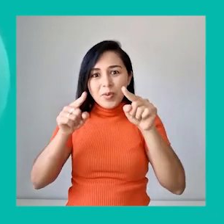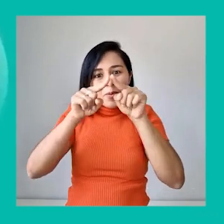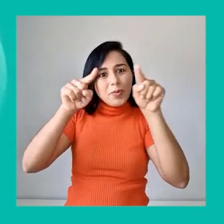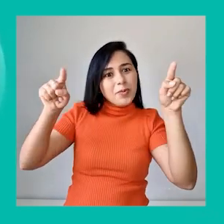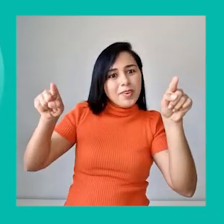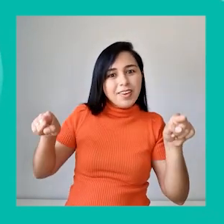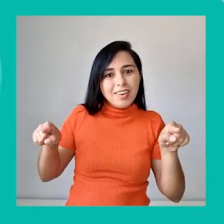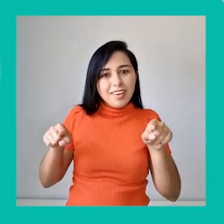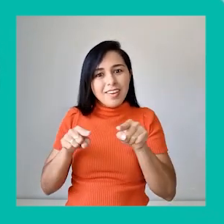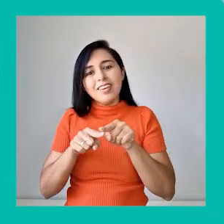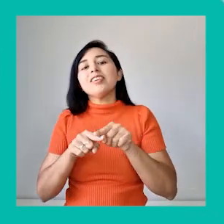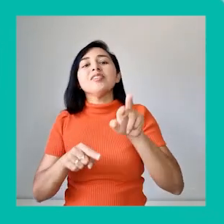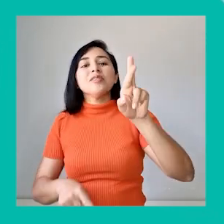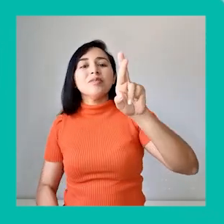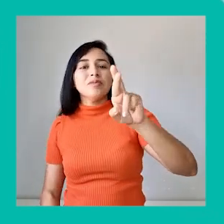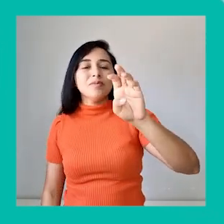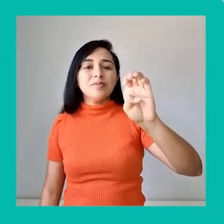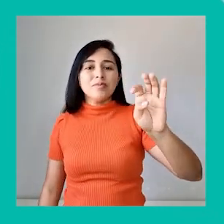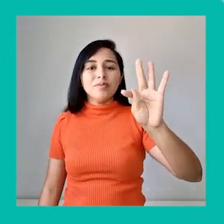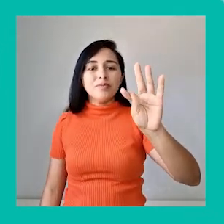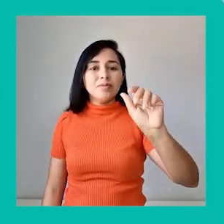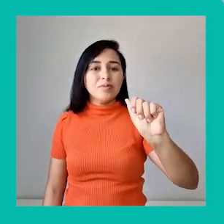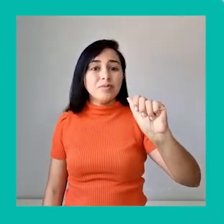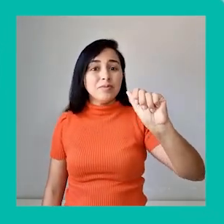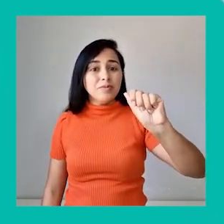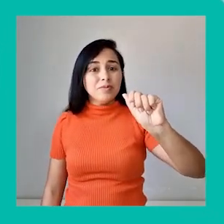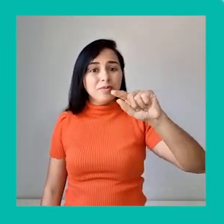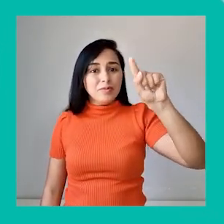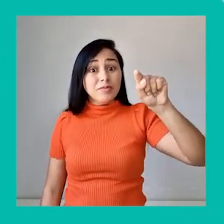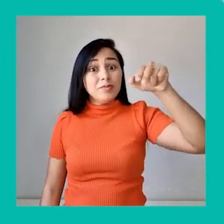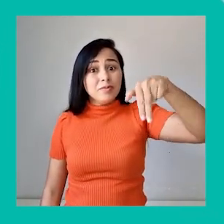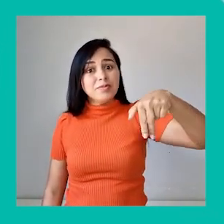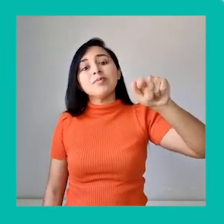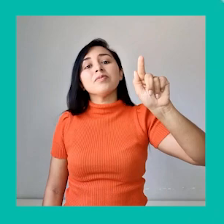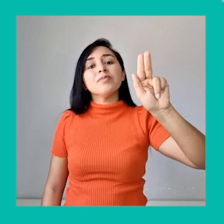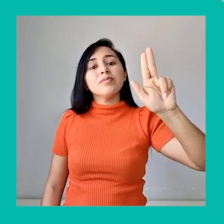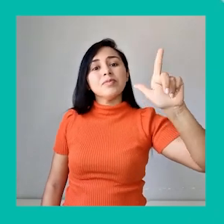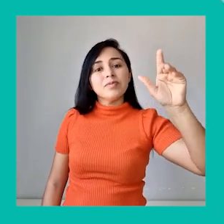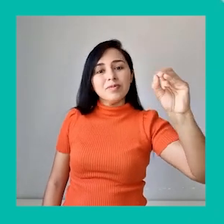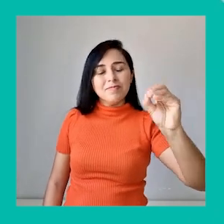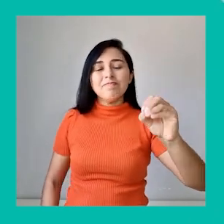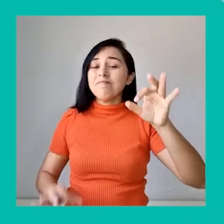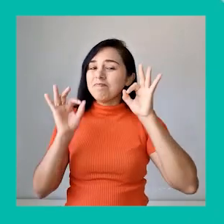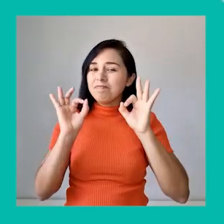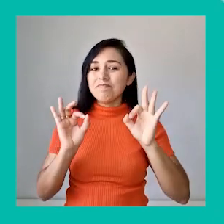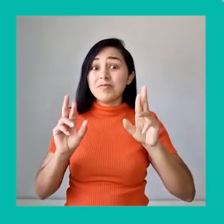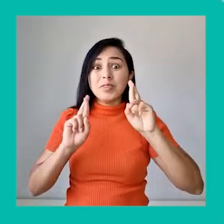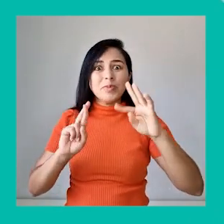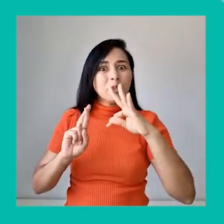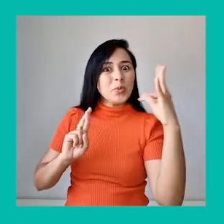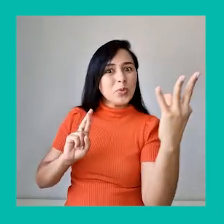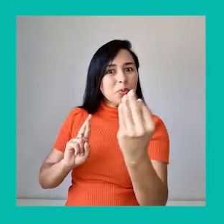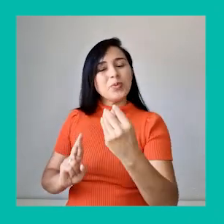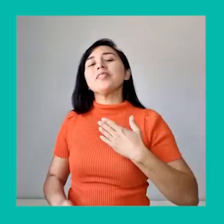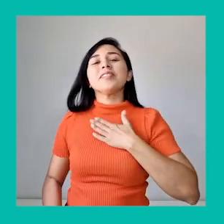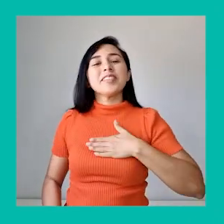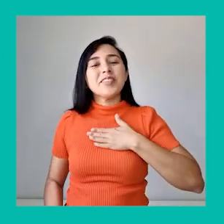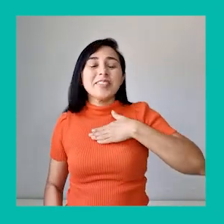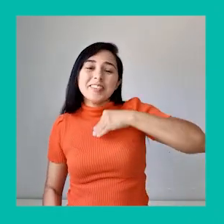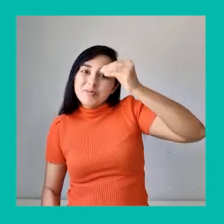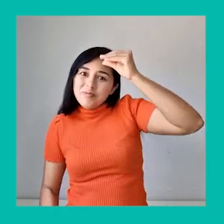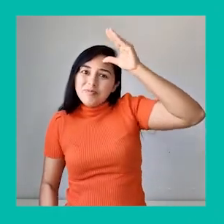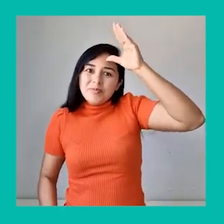É isso mesmo, o retângulo. Muito bem, crianças. Espero que todos tenham gostado e aprendido bastante sobre as